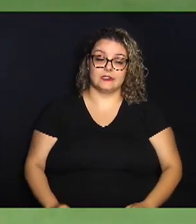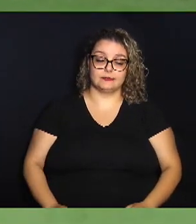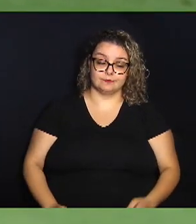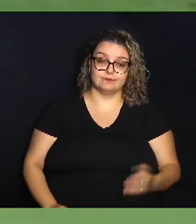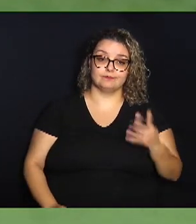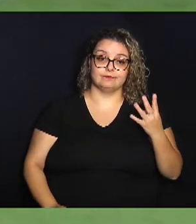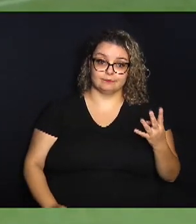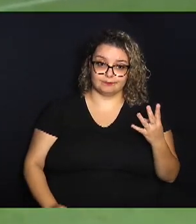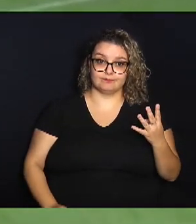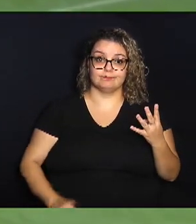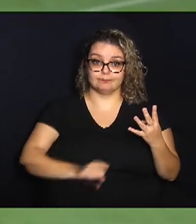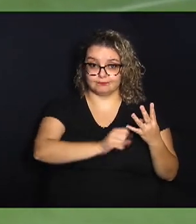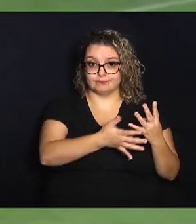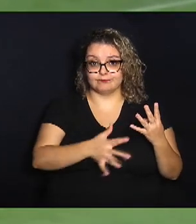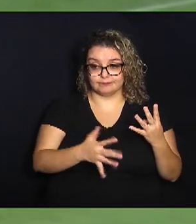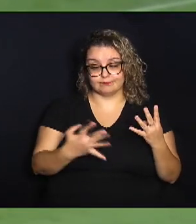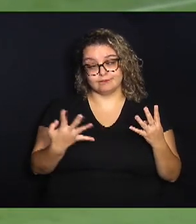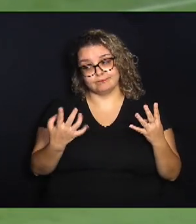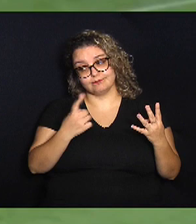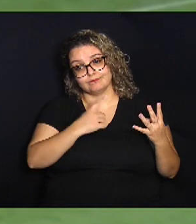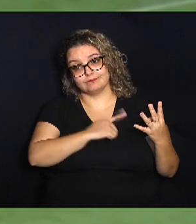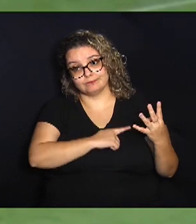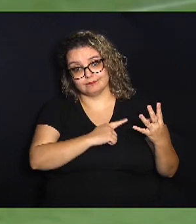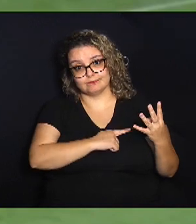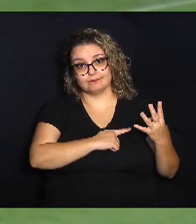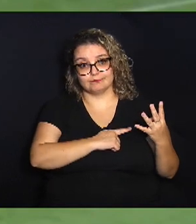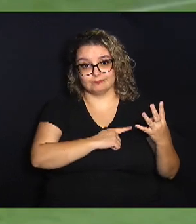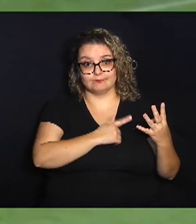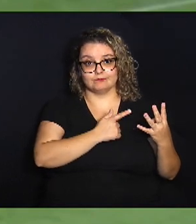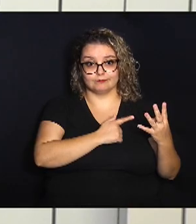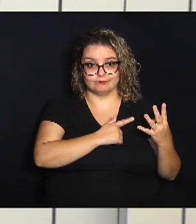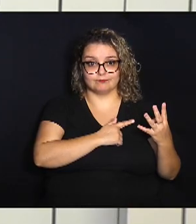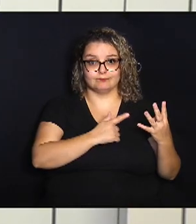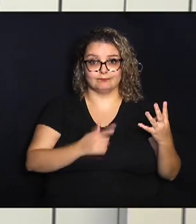Santos 4, Guarani 1.